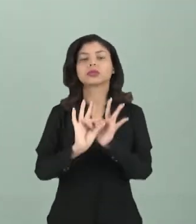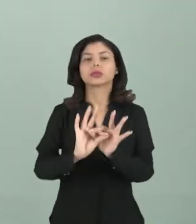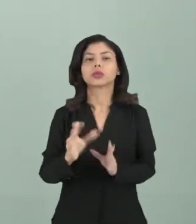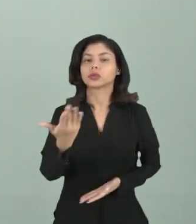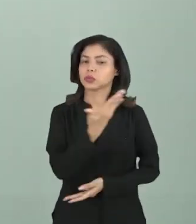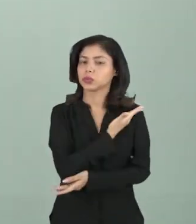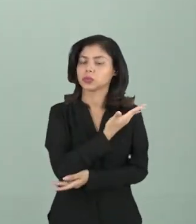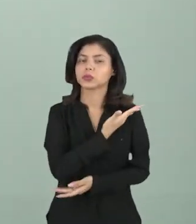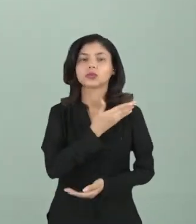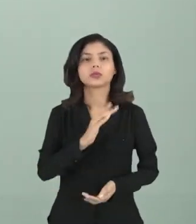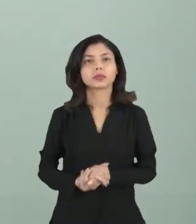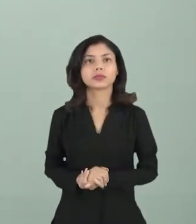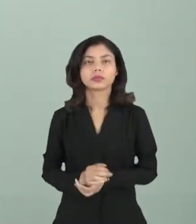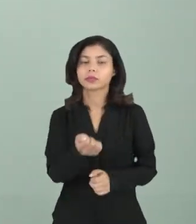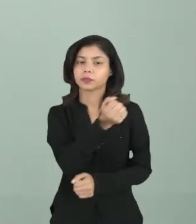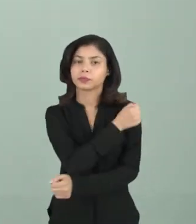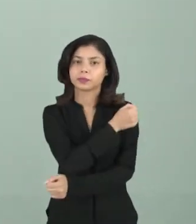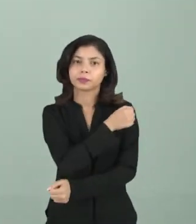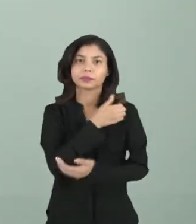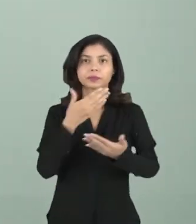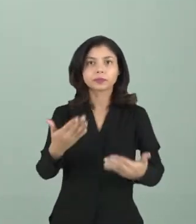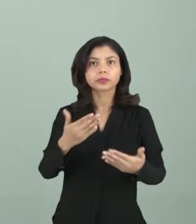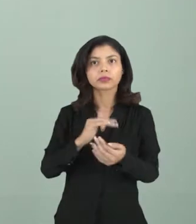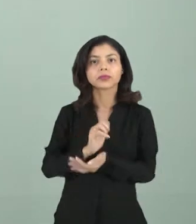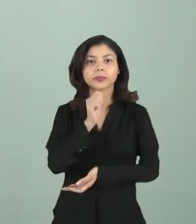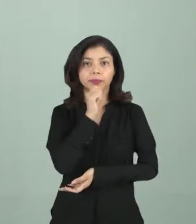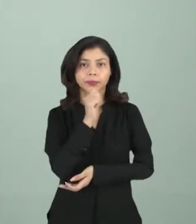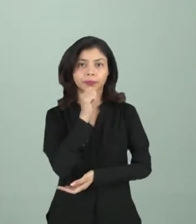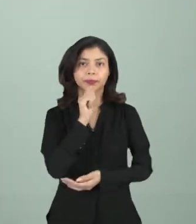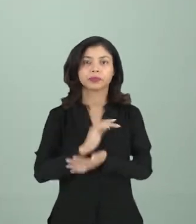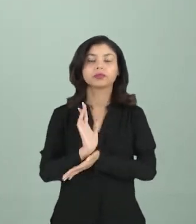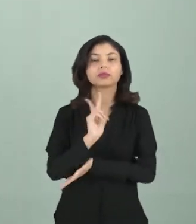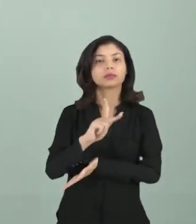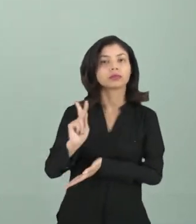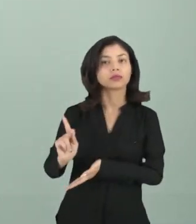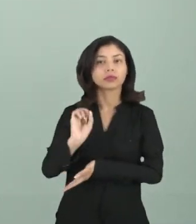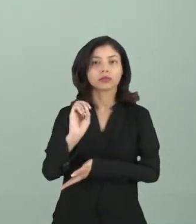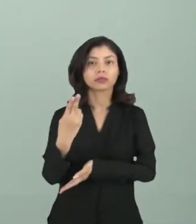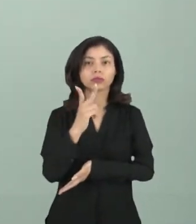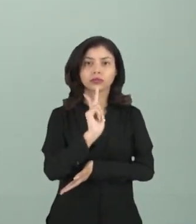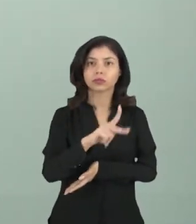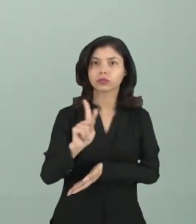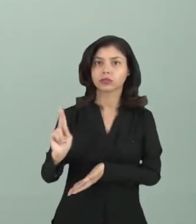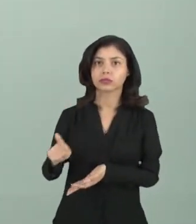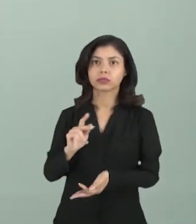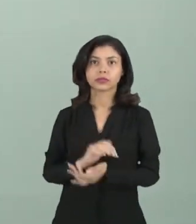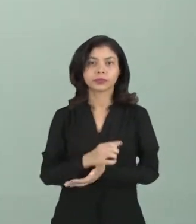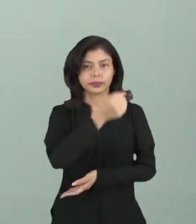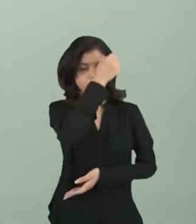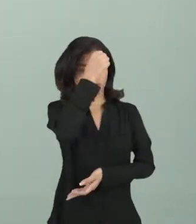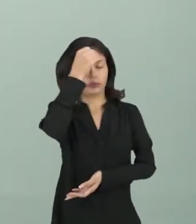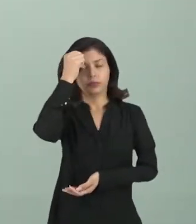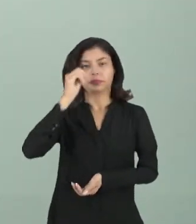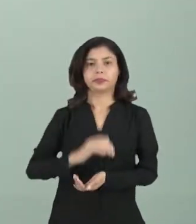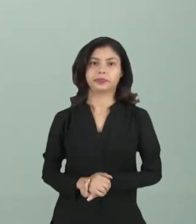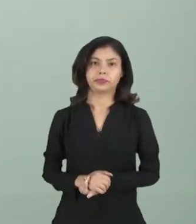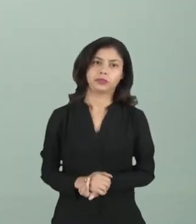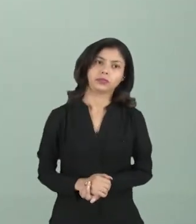seus colegas de sala de aula e ainda com seu professor ou professora de